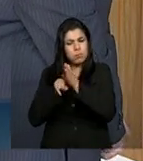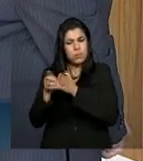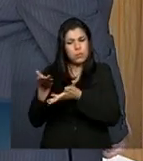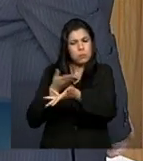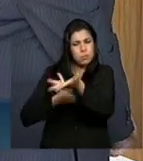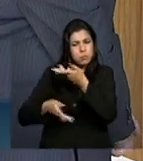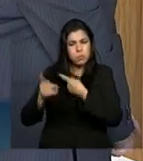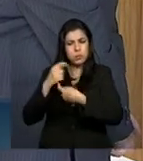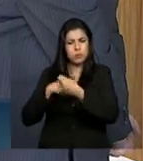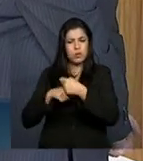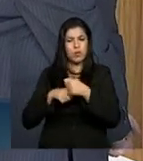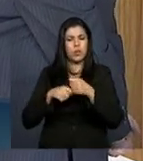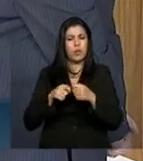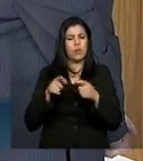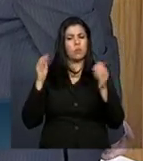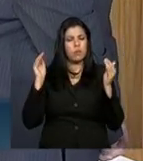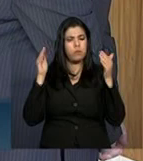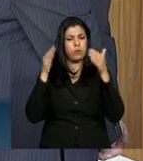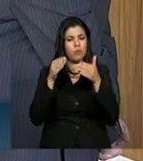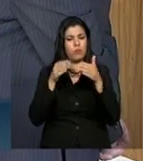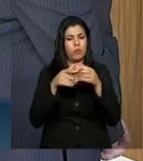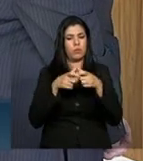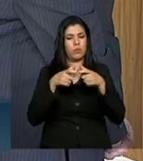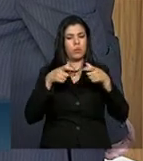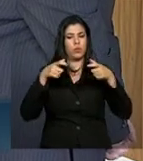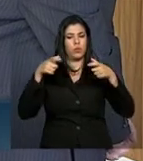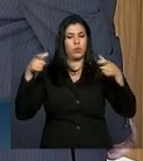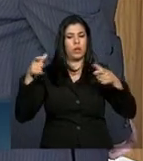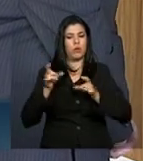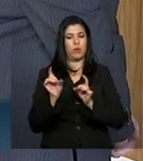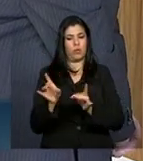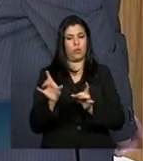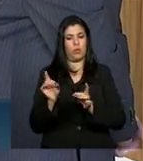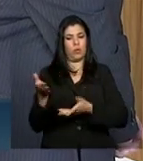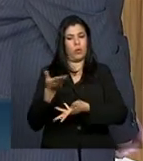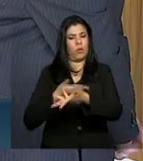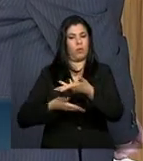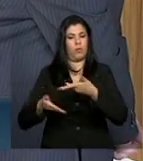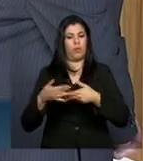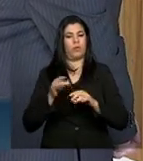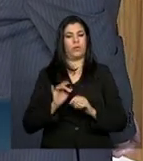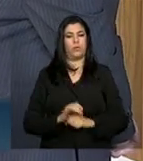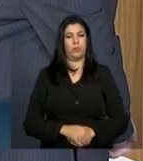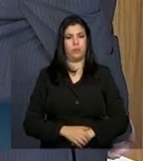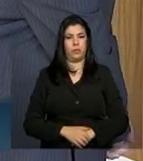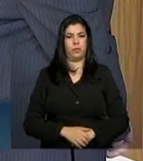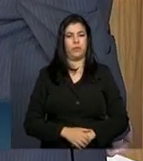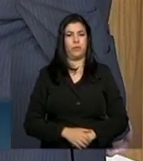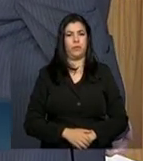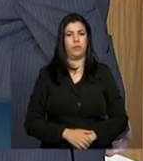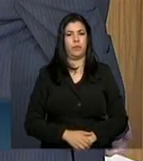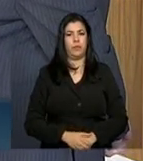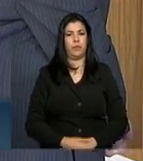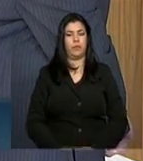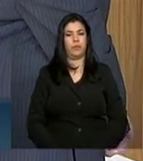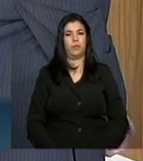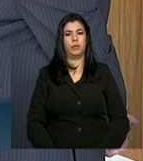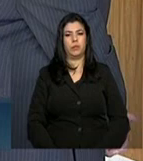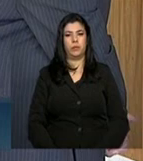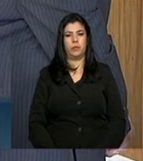o aumento do comércio, o aumento, então, dessas relações comerciais.